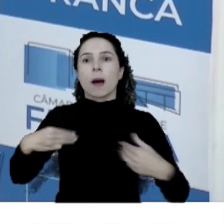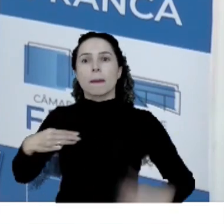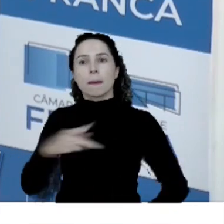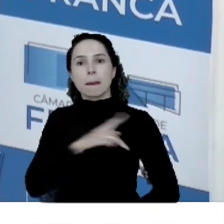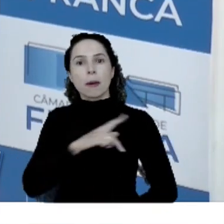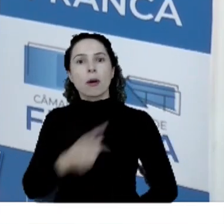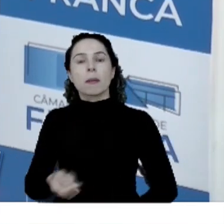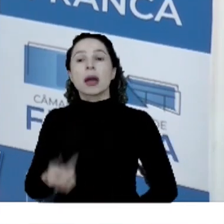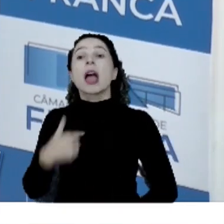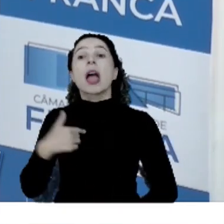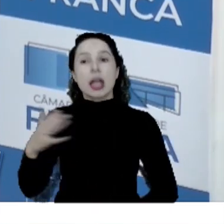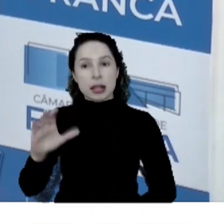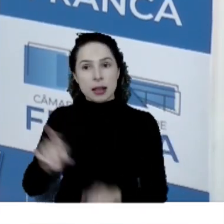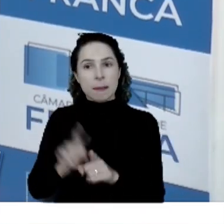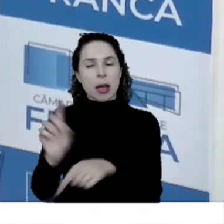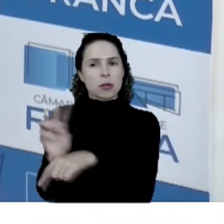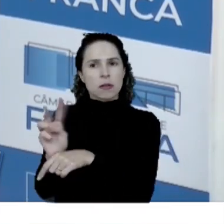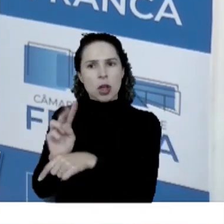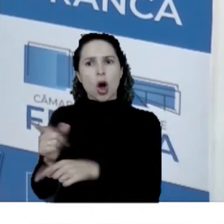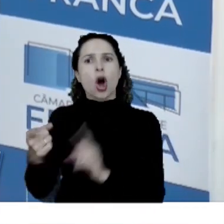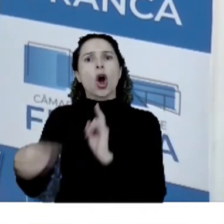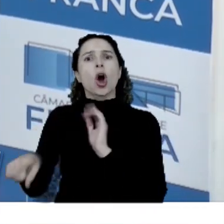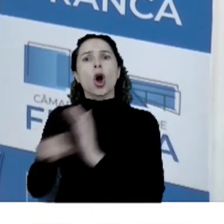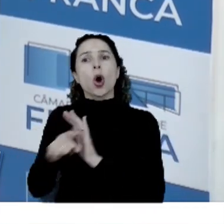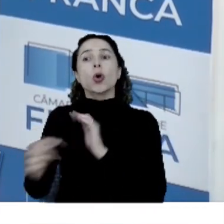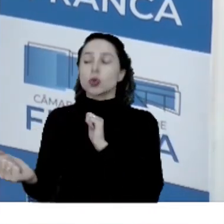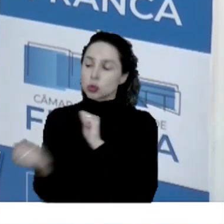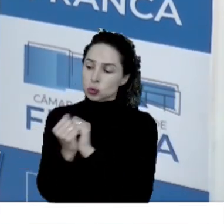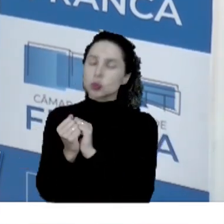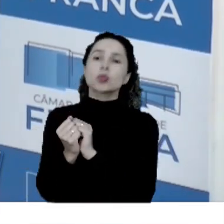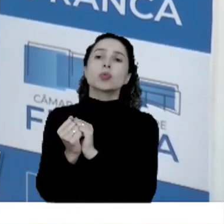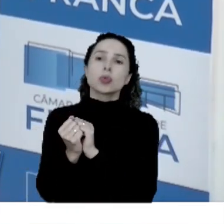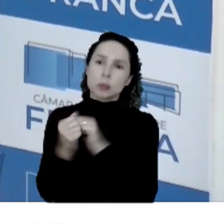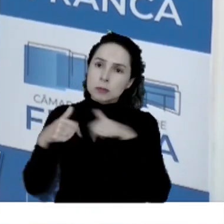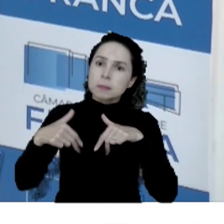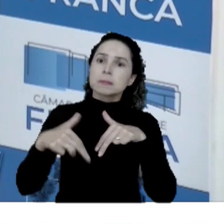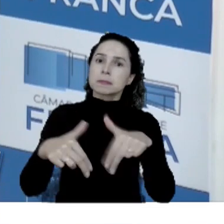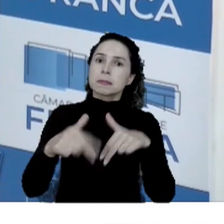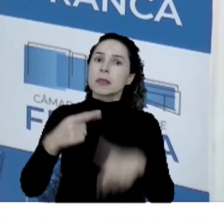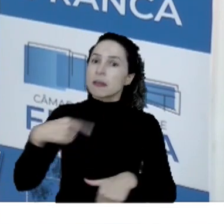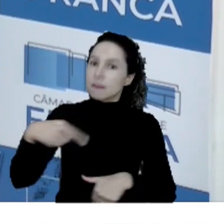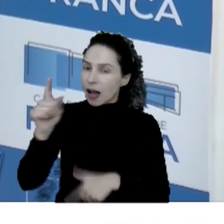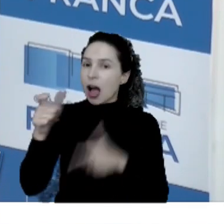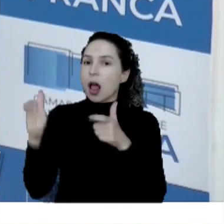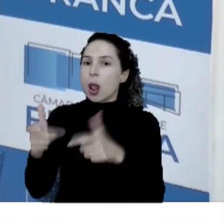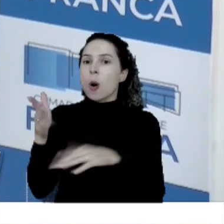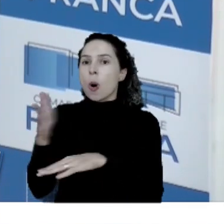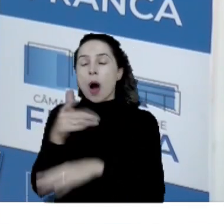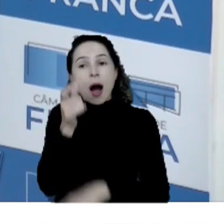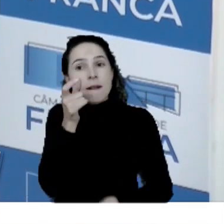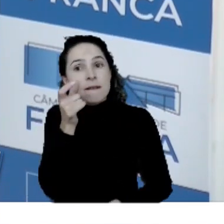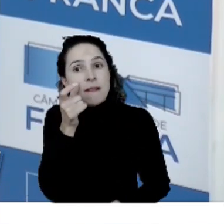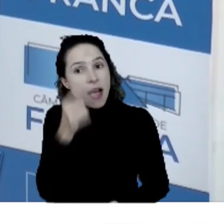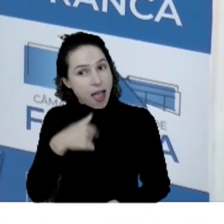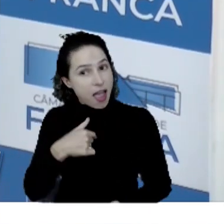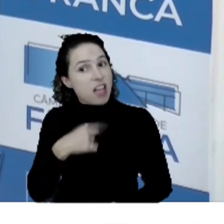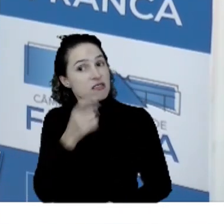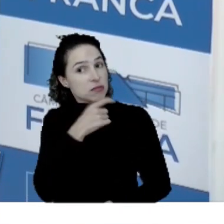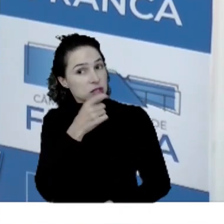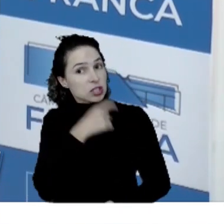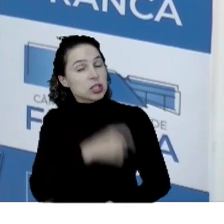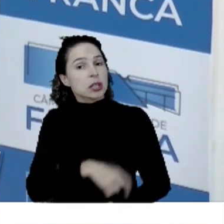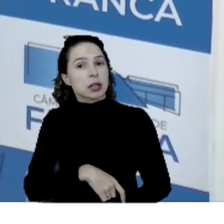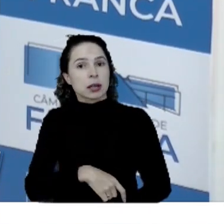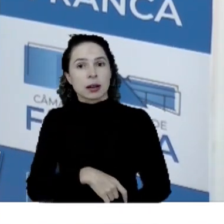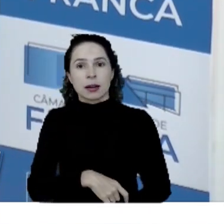aos defensores que eles andem comigo e vá nos locais para ver se eu estou mentindo. Só uma parte,